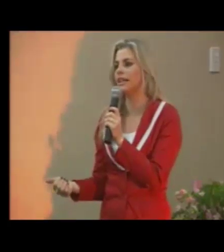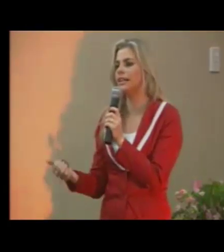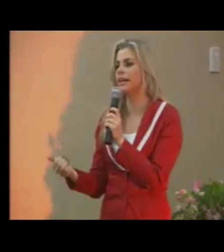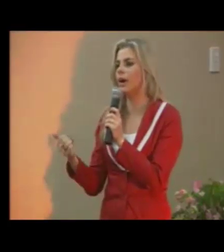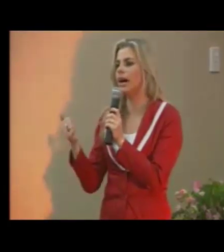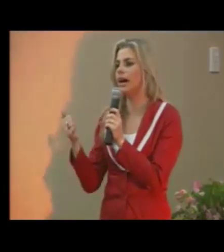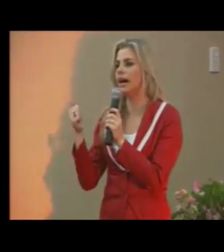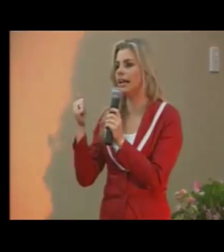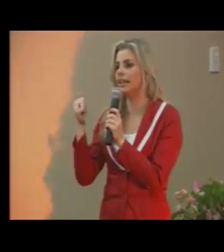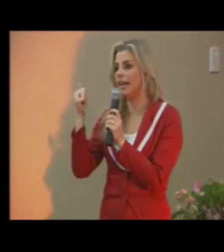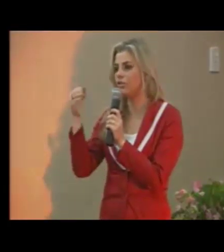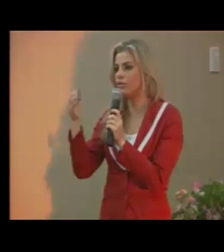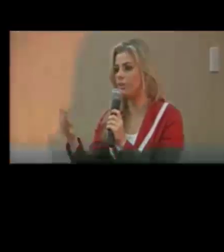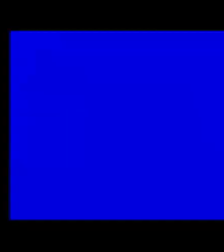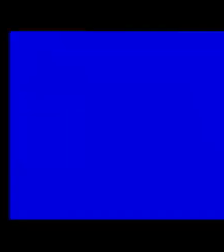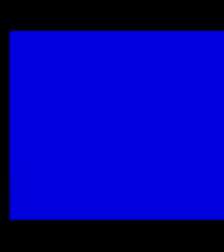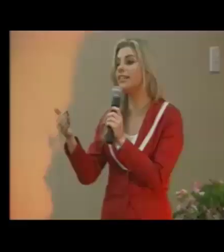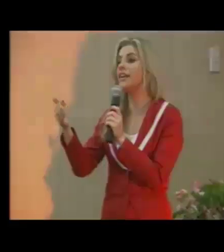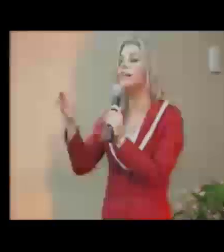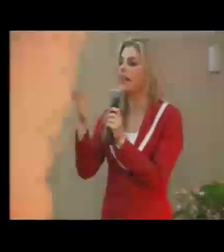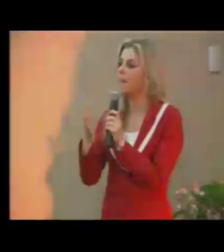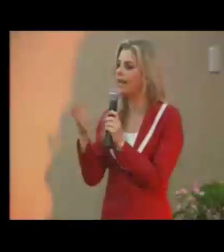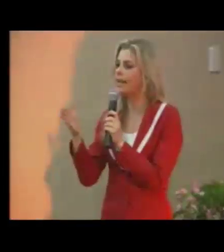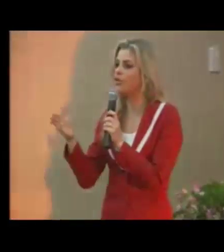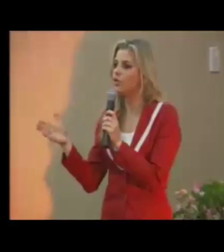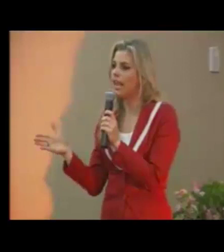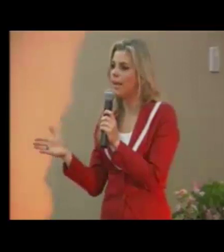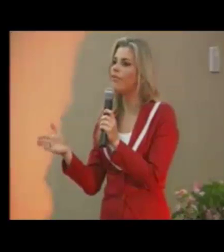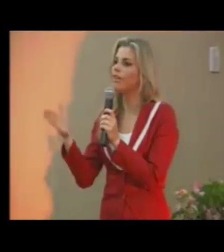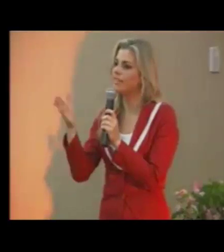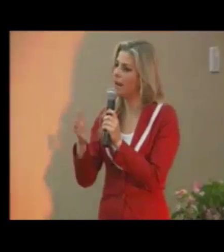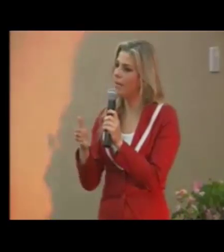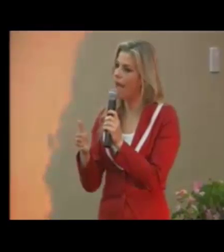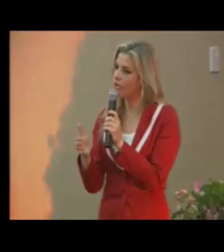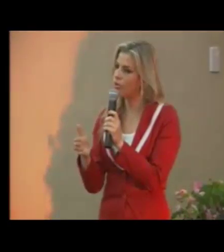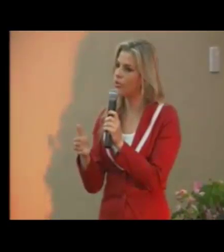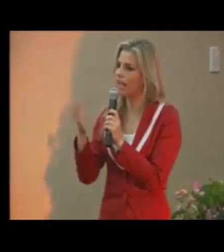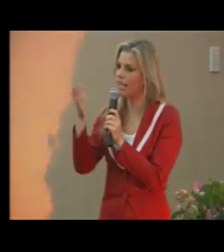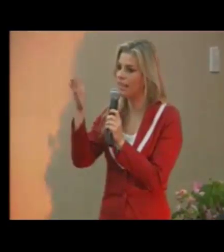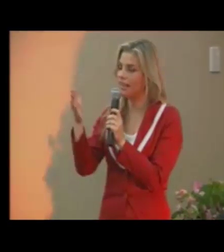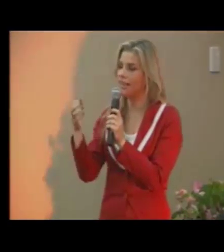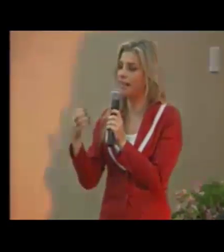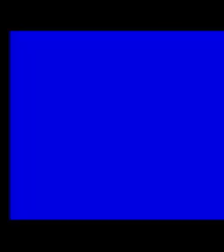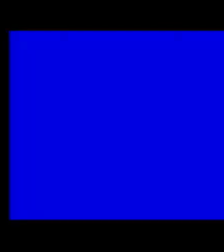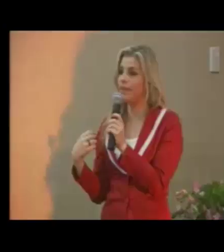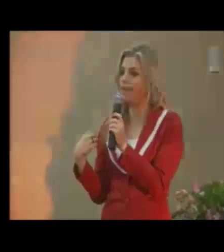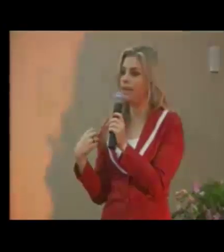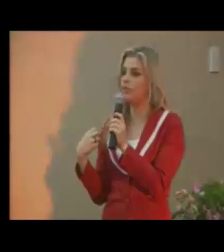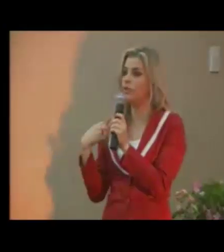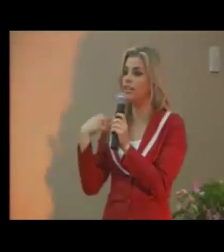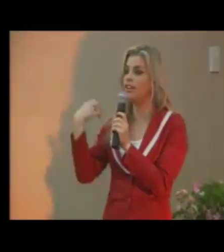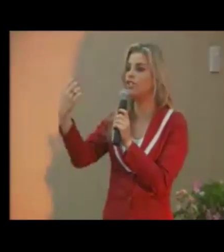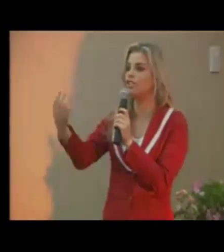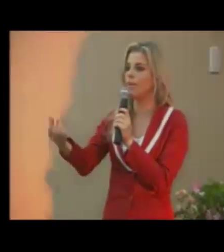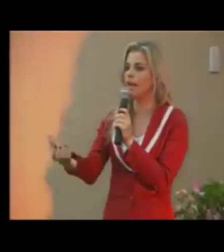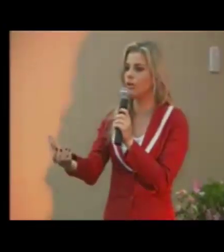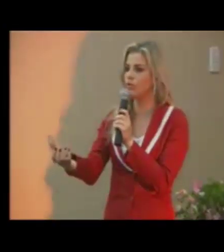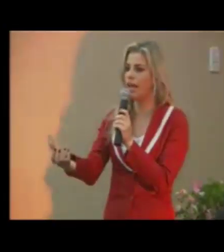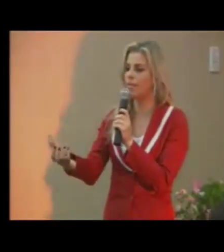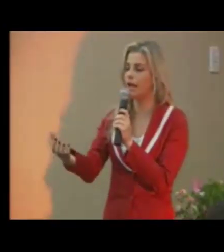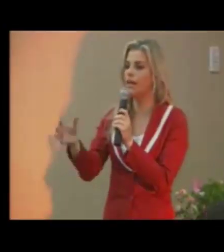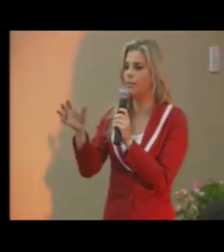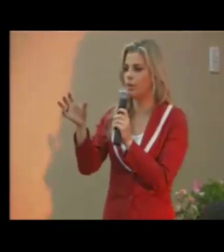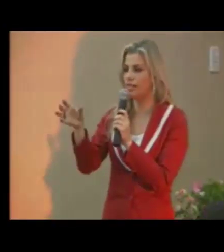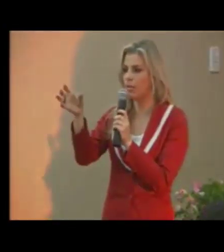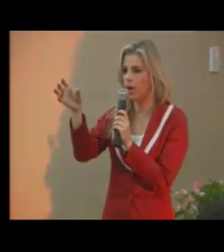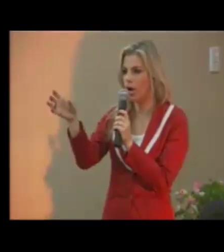zero para a comunidade. Então, a ideia é justamente essa. Dependendo do tema, vai ser aberto, né? Dependendo